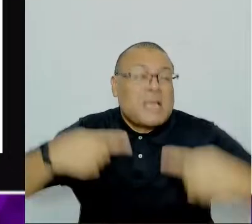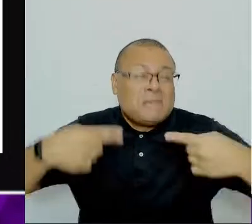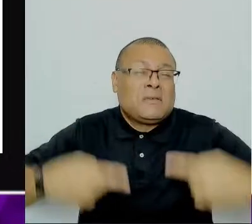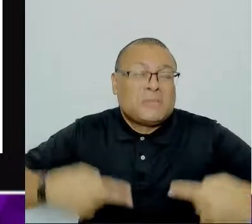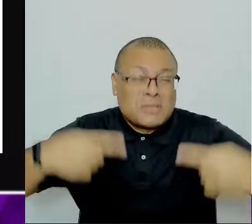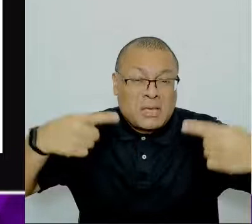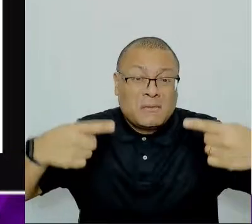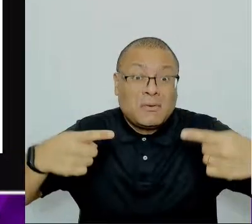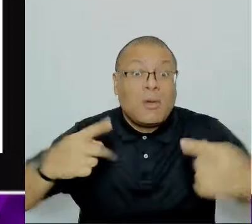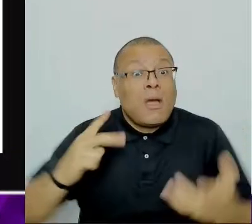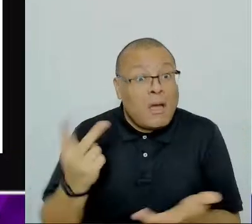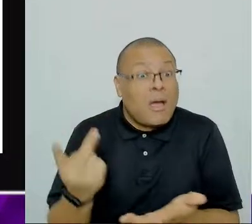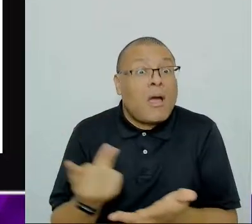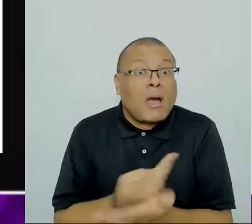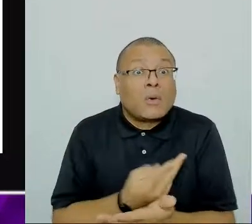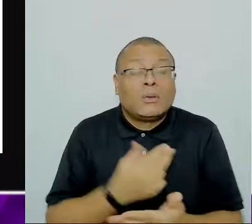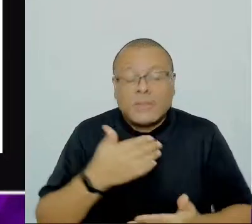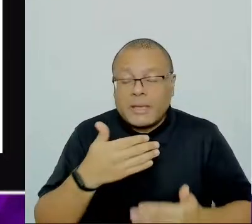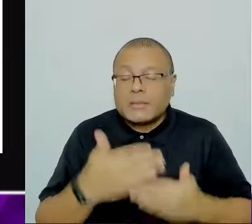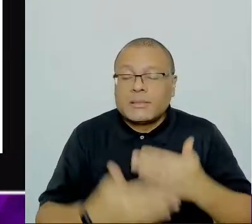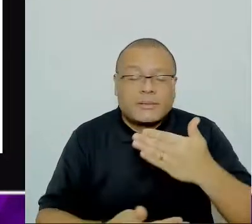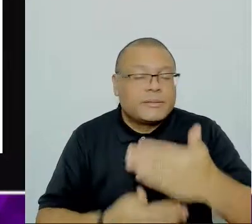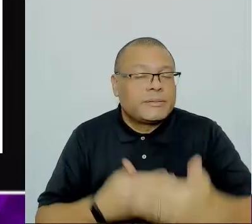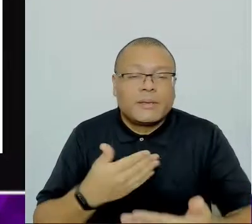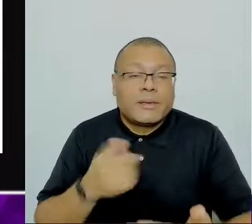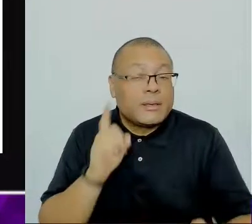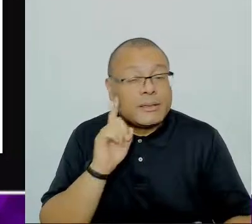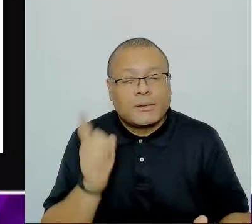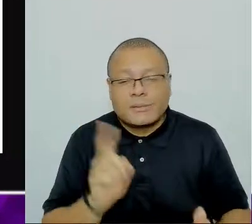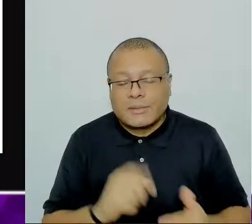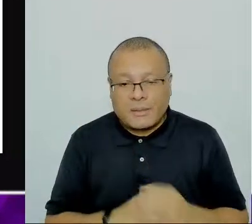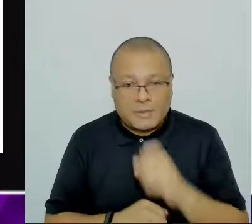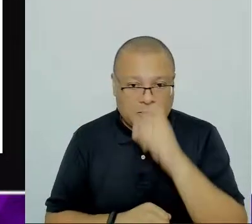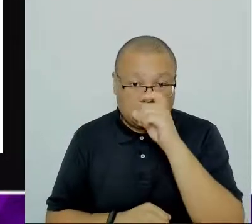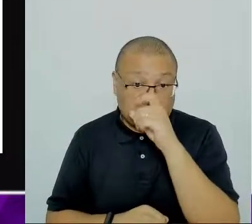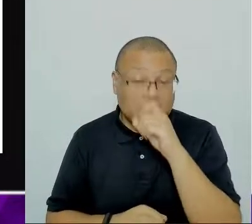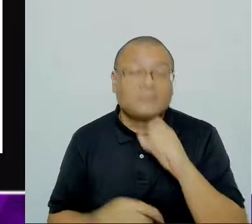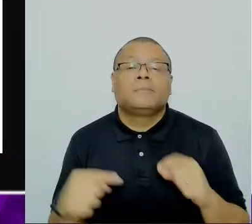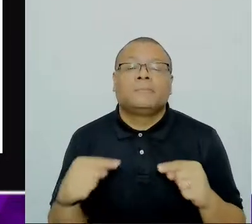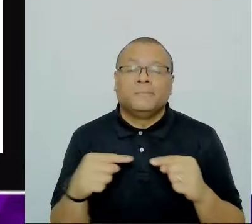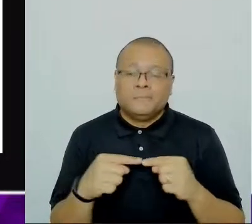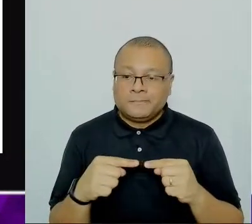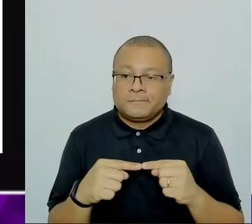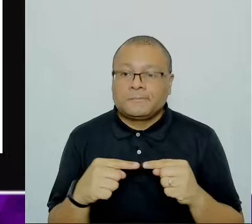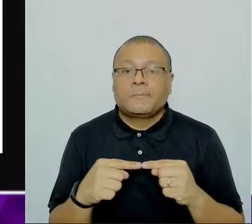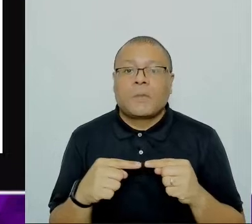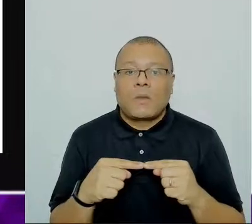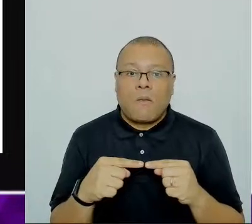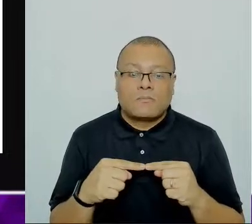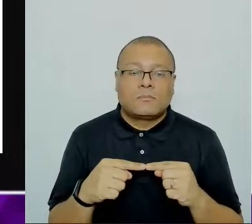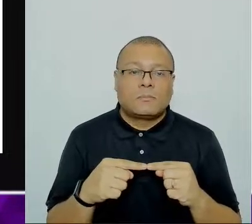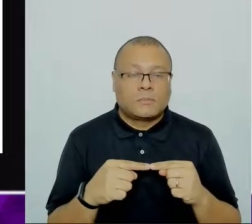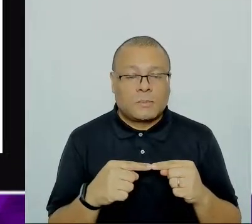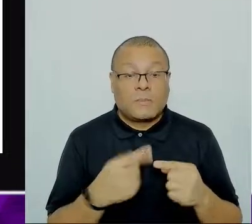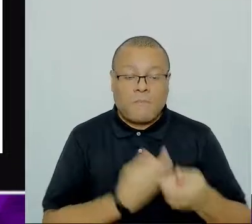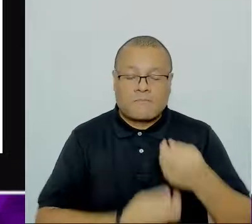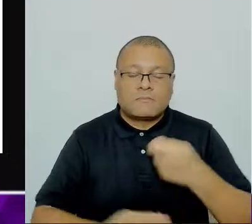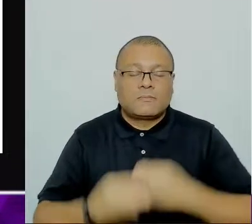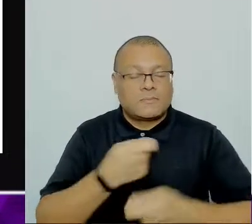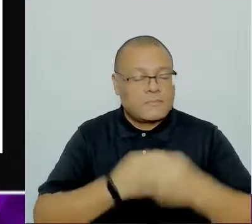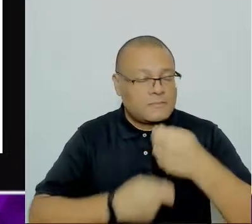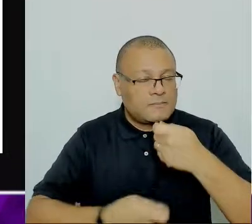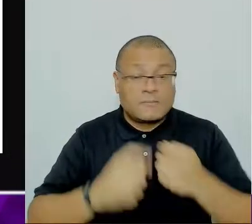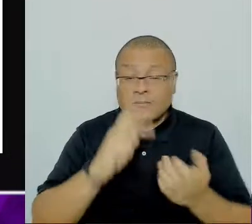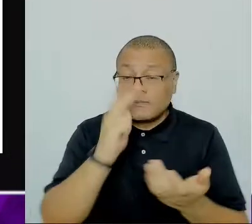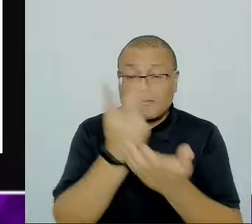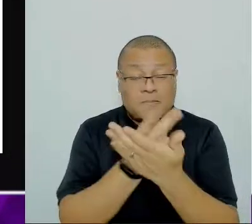que acontecem no meio do caminho que a gente não prevê. Isso também, se a gente for falar em negócios, acontece isso,